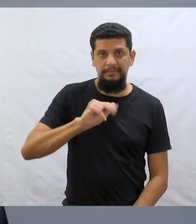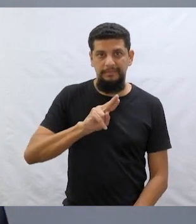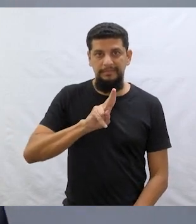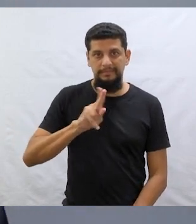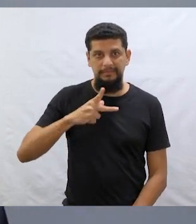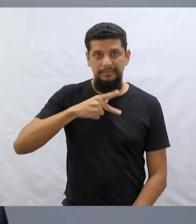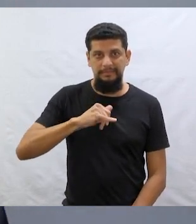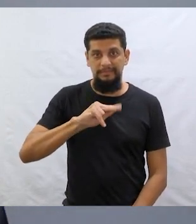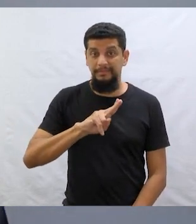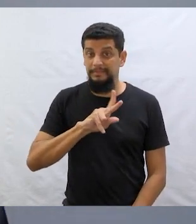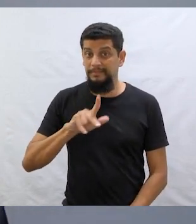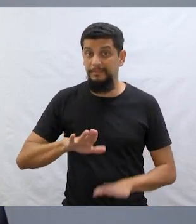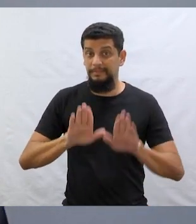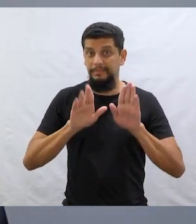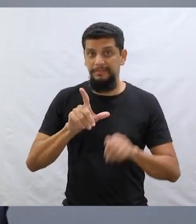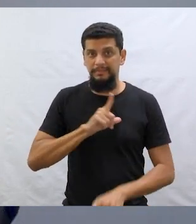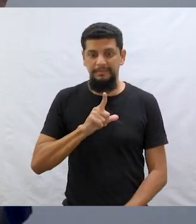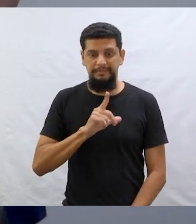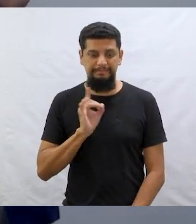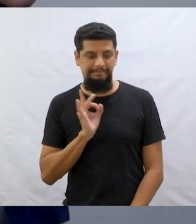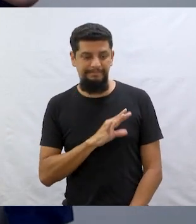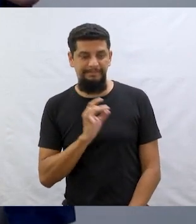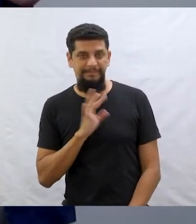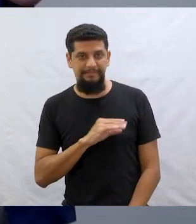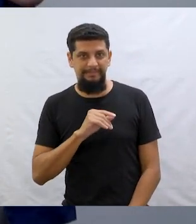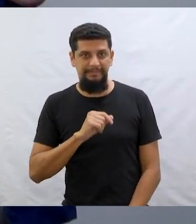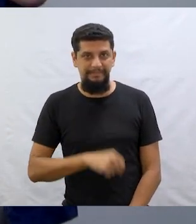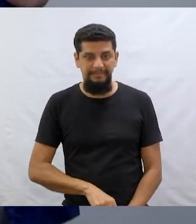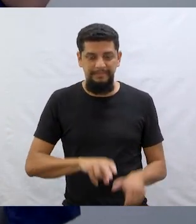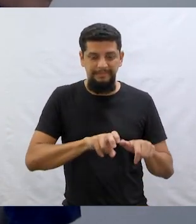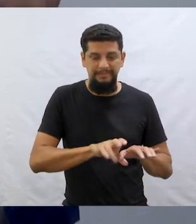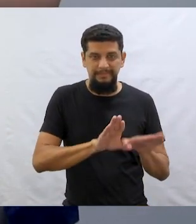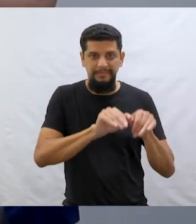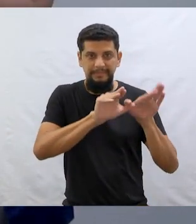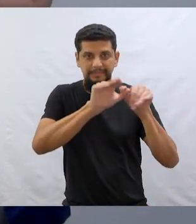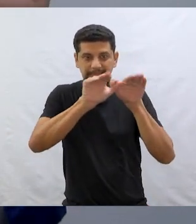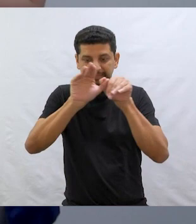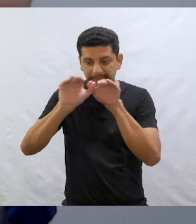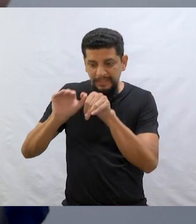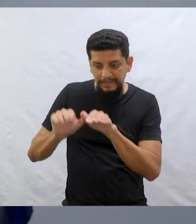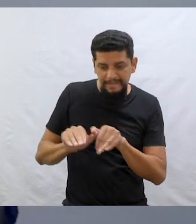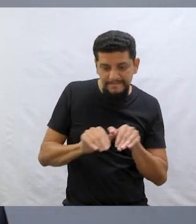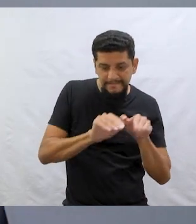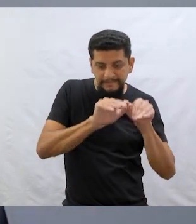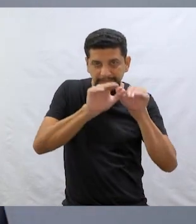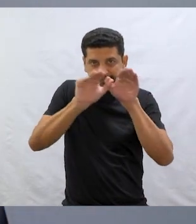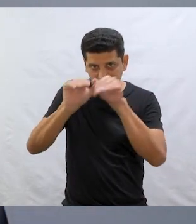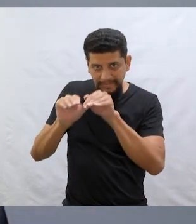ele faz piu, piu, mas tem muito medo, é do